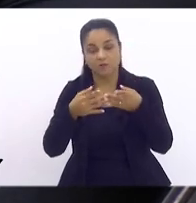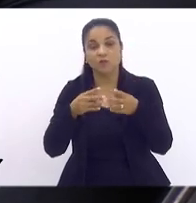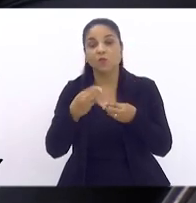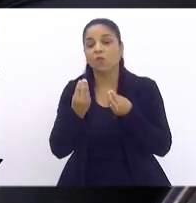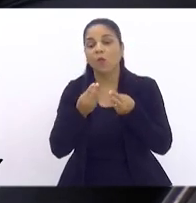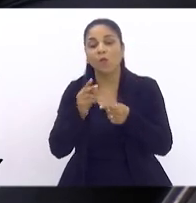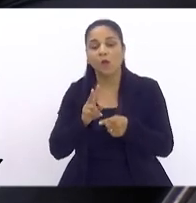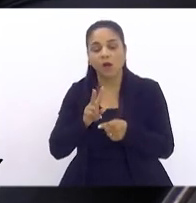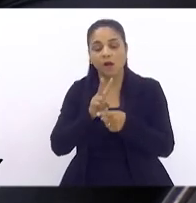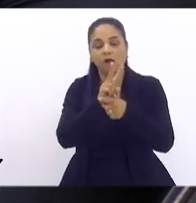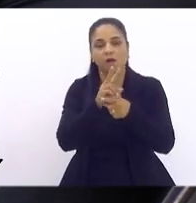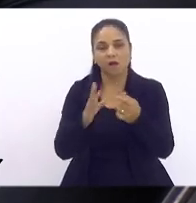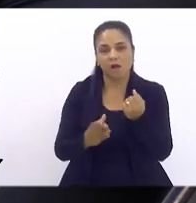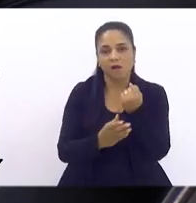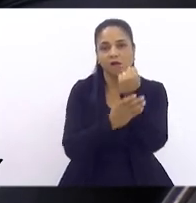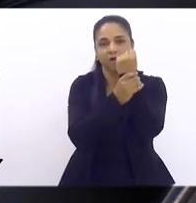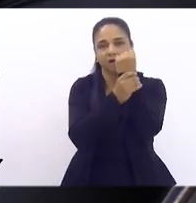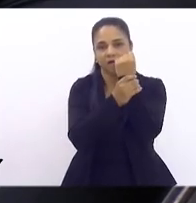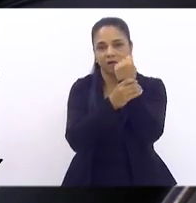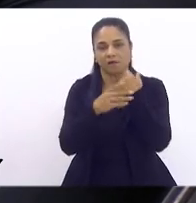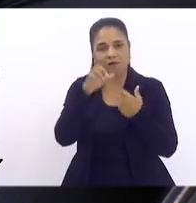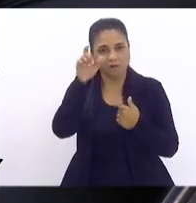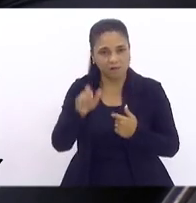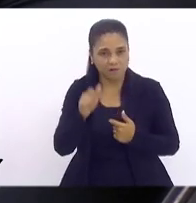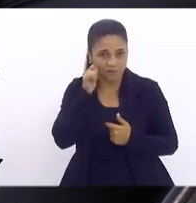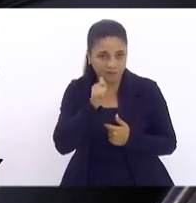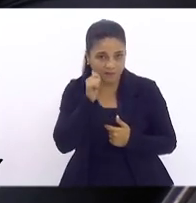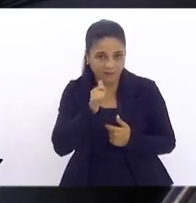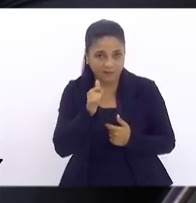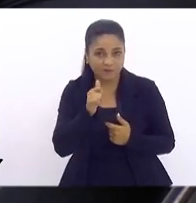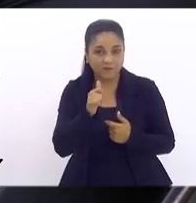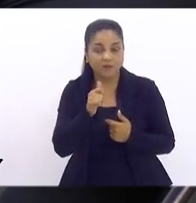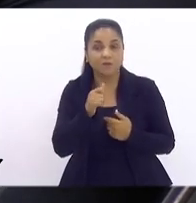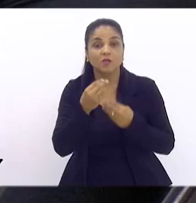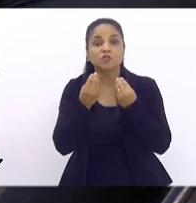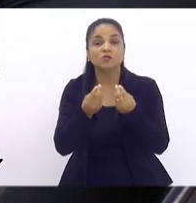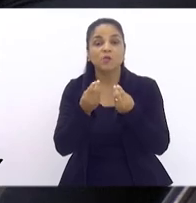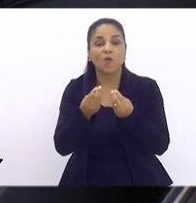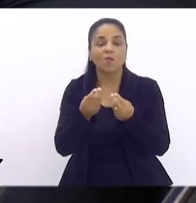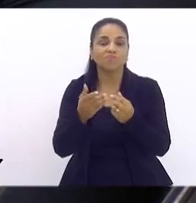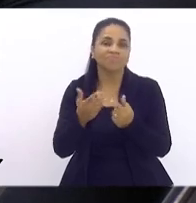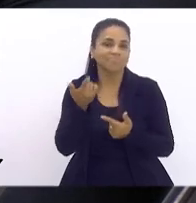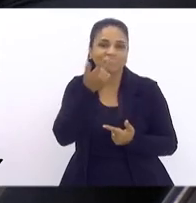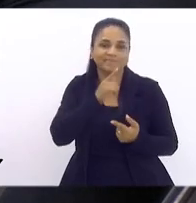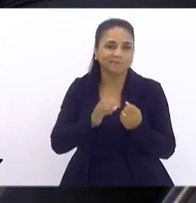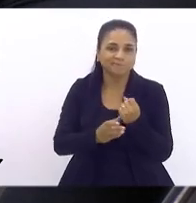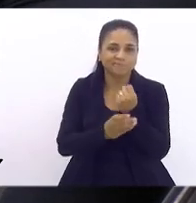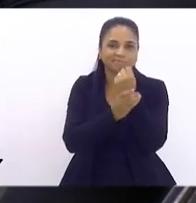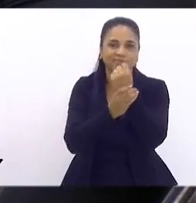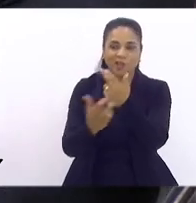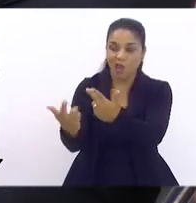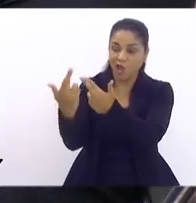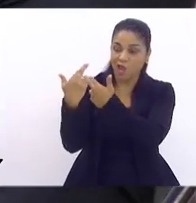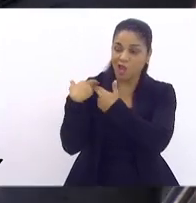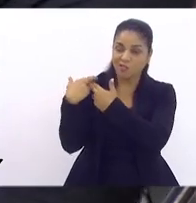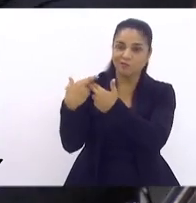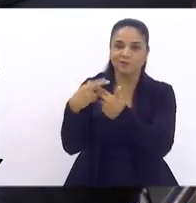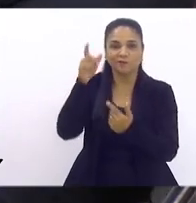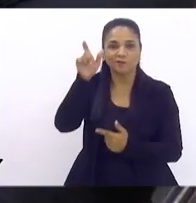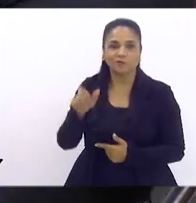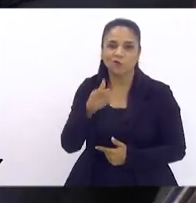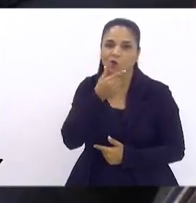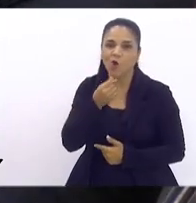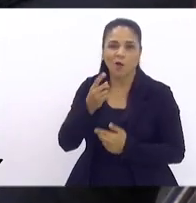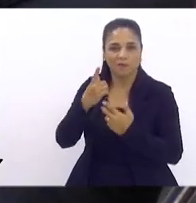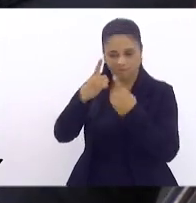mas a gente não consegue garantir a responsabilização criminal desses agressores né muitas vezes a gente